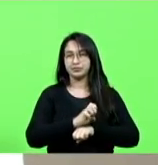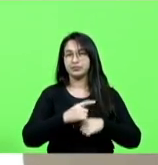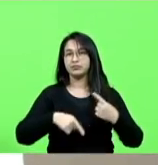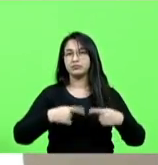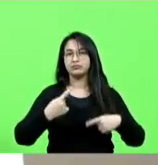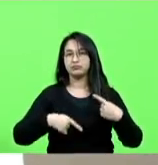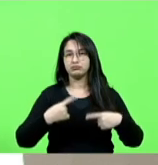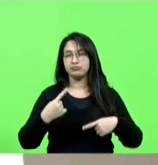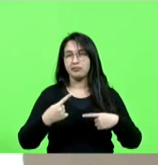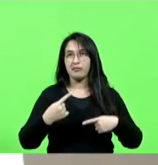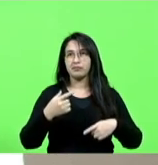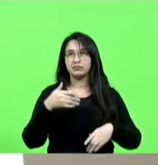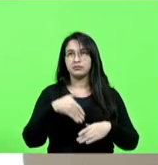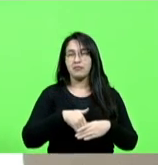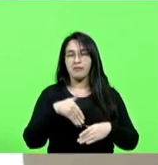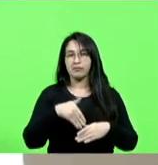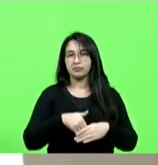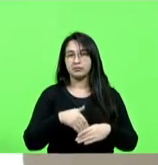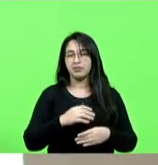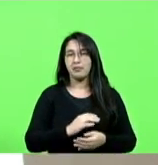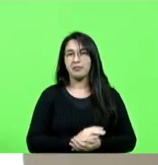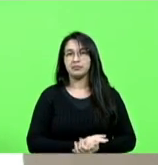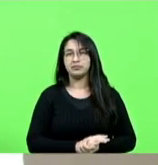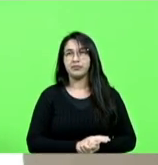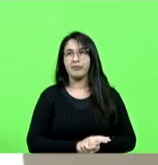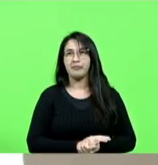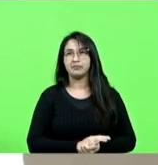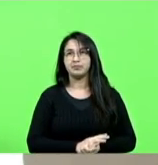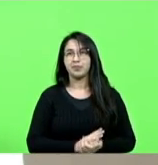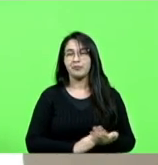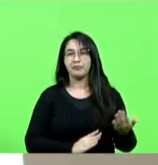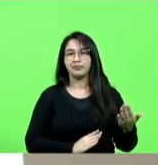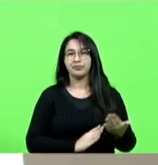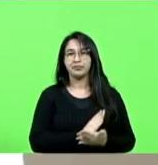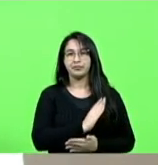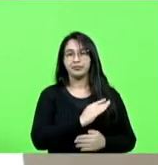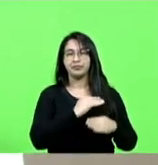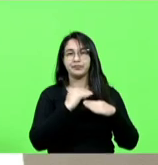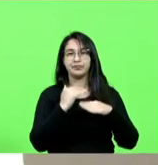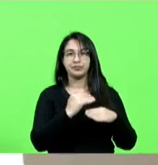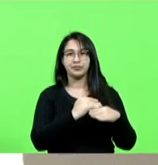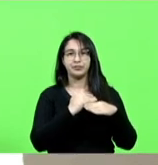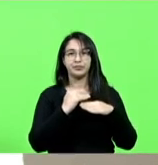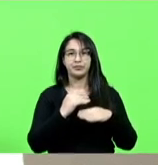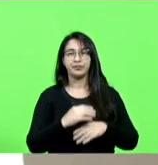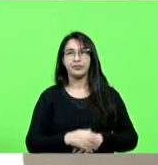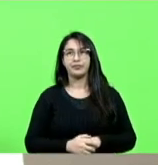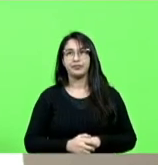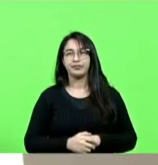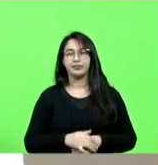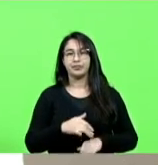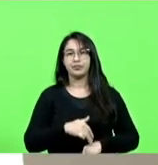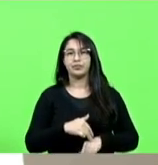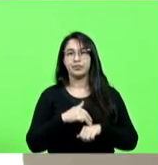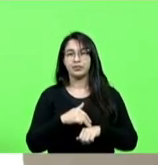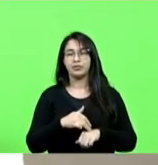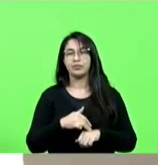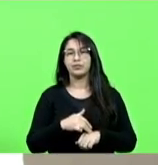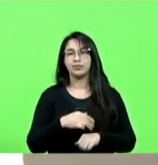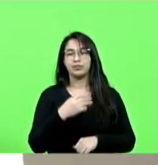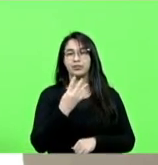Não havendo quem queira discutir em votação. Deputados que aprovam, permaneça como se encontra. Aprovado por unanimidade. Moção